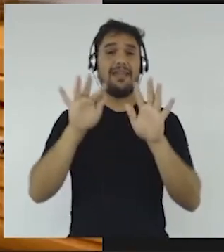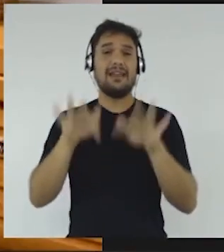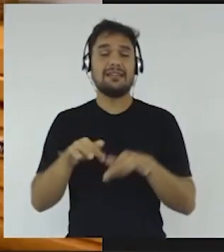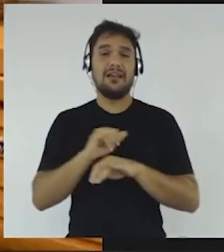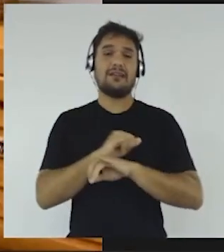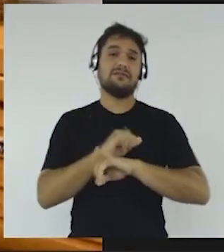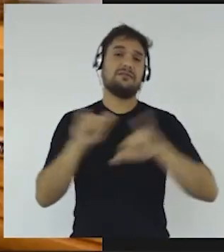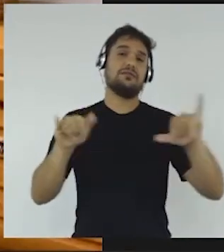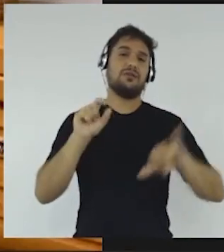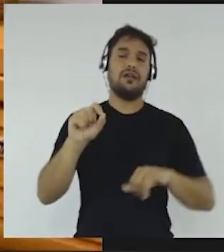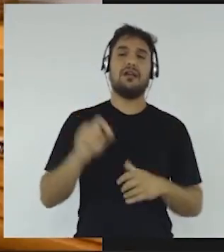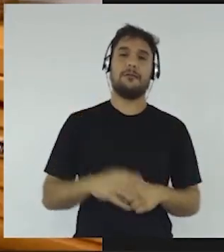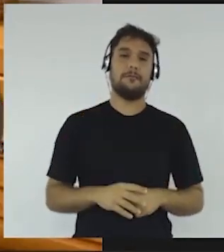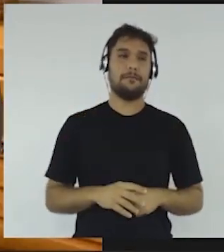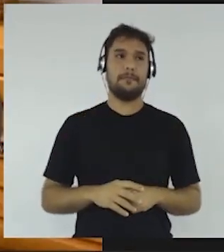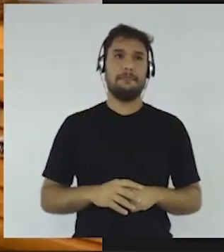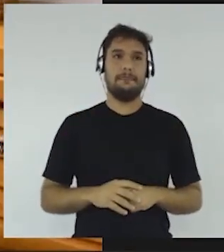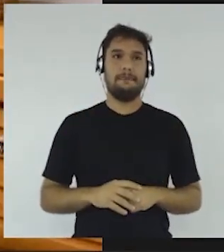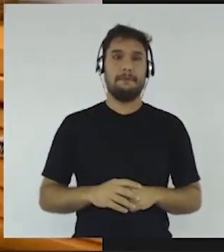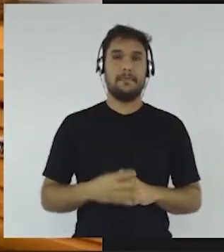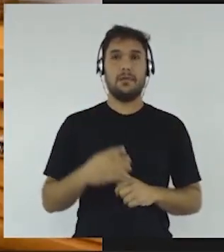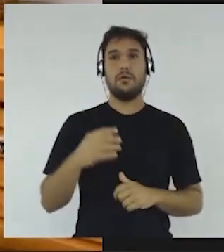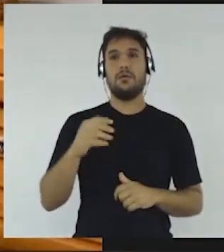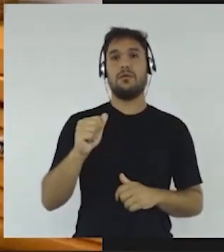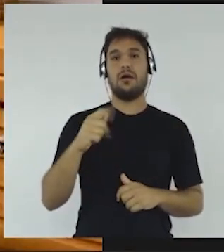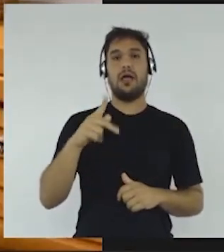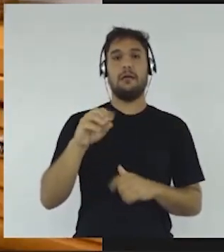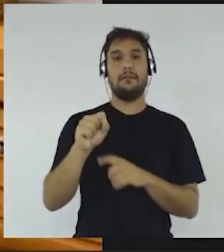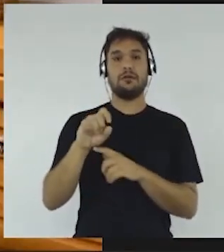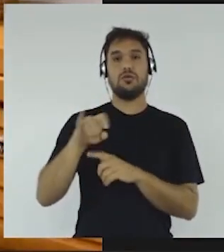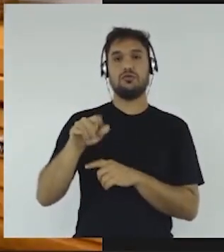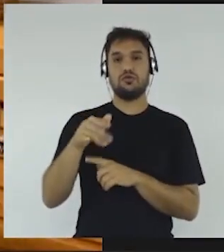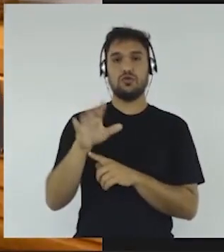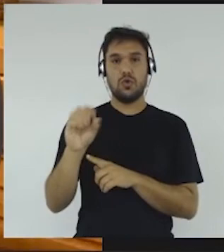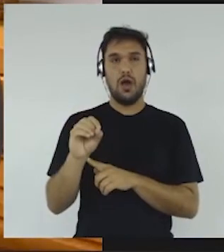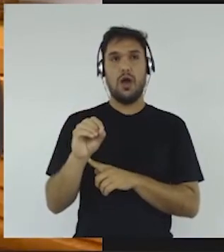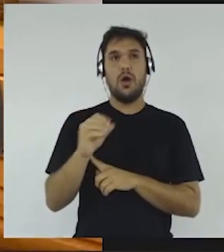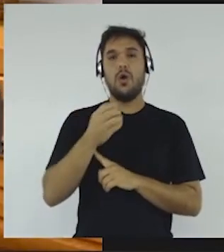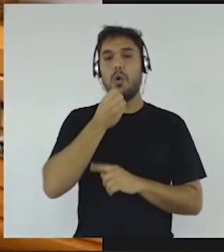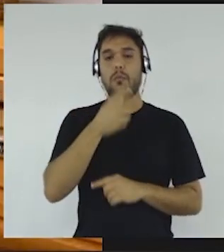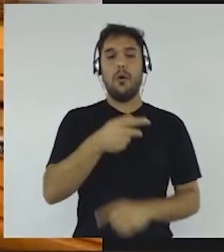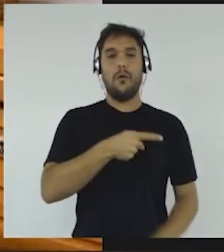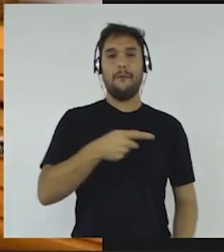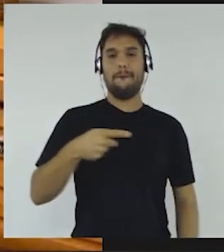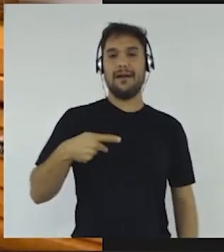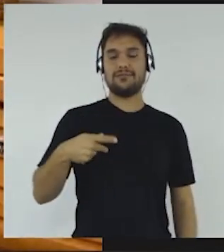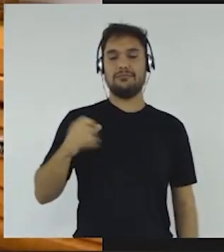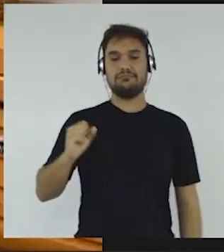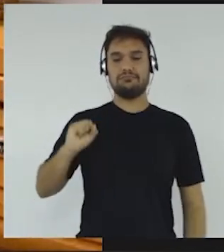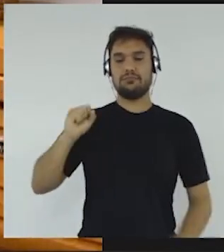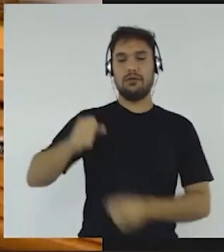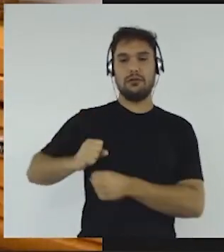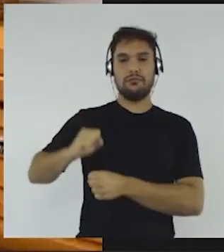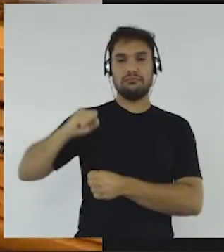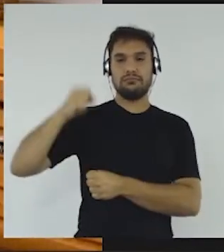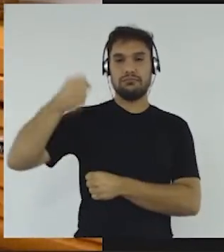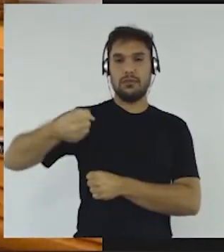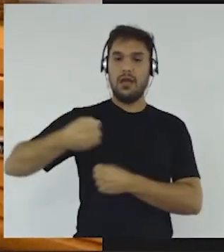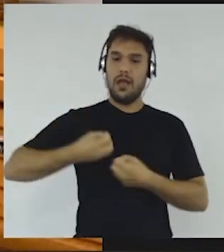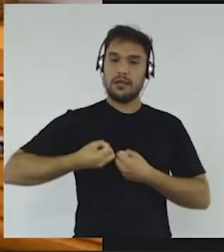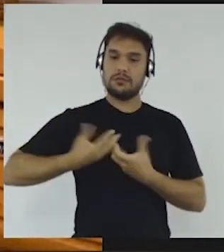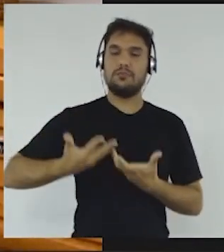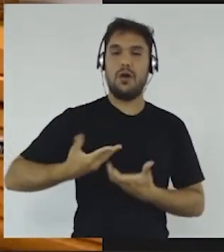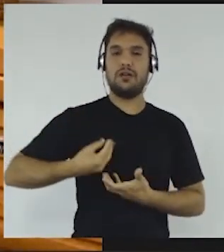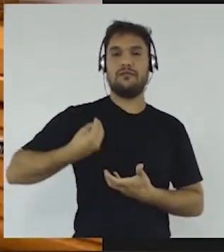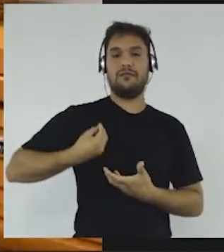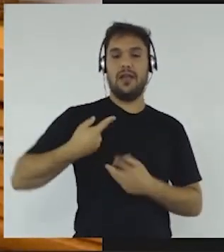o seguinte: como disse o apóstolo João, o bom pastor expõe a sua vida pelas